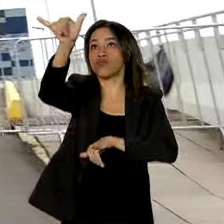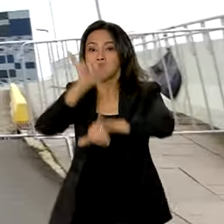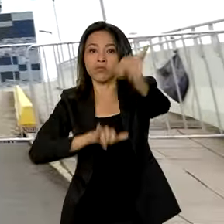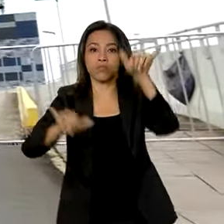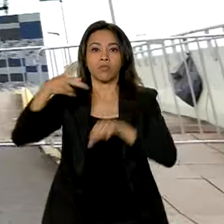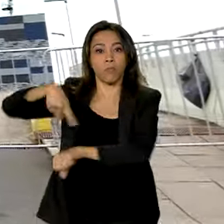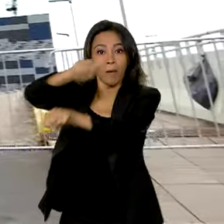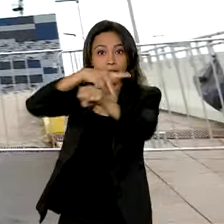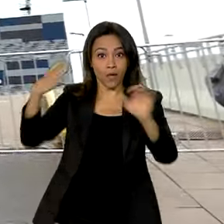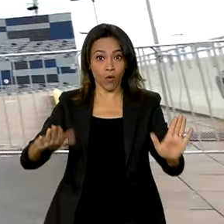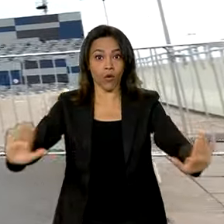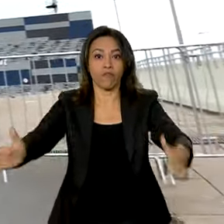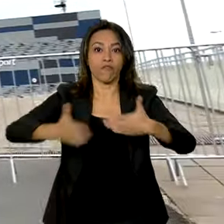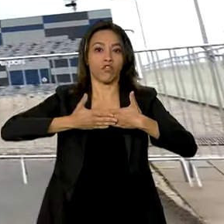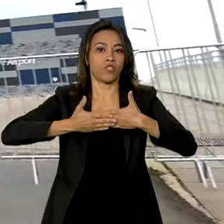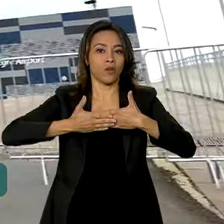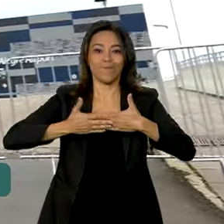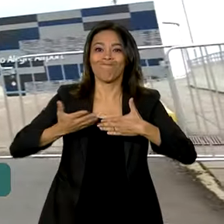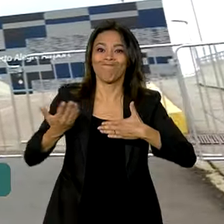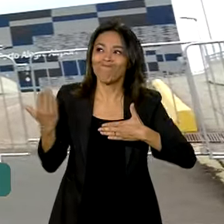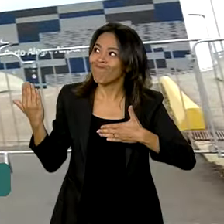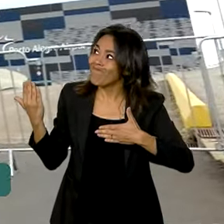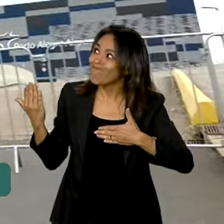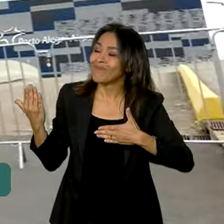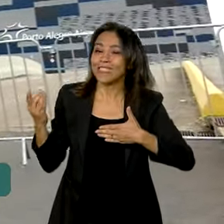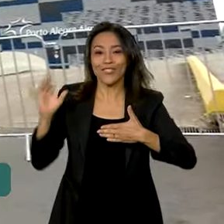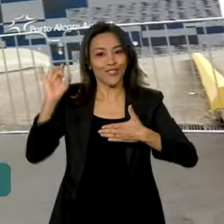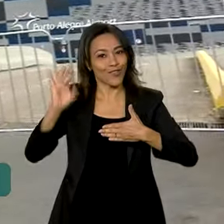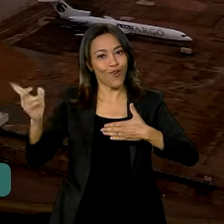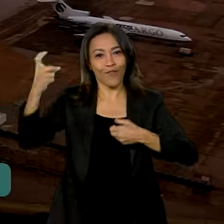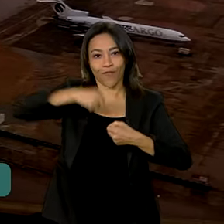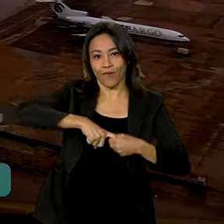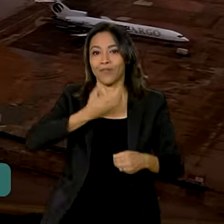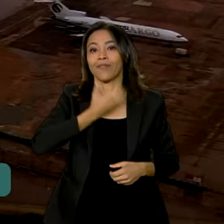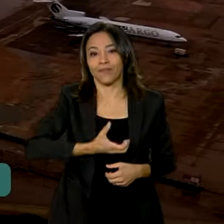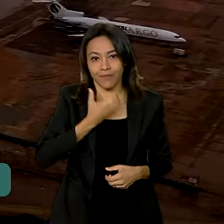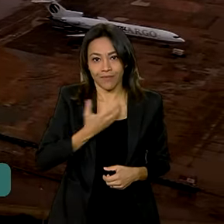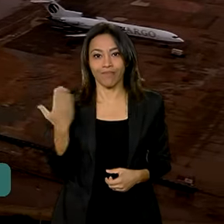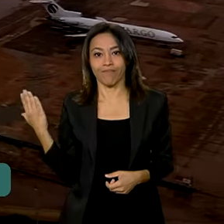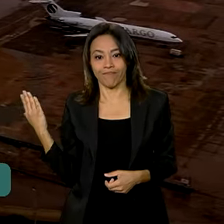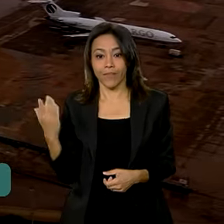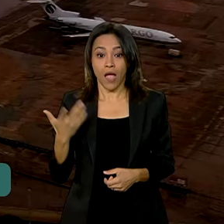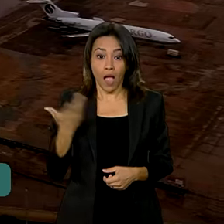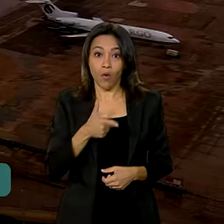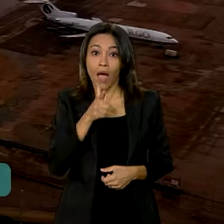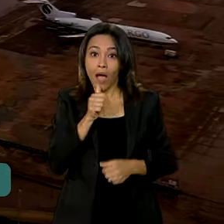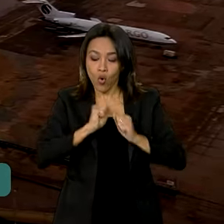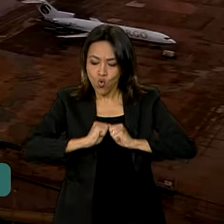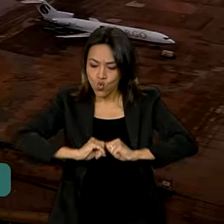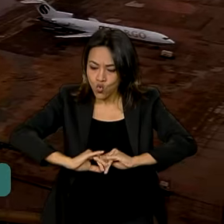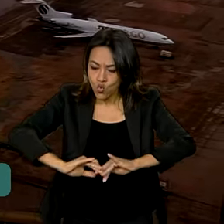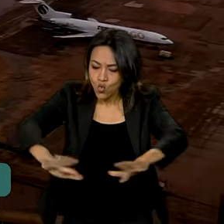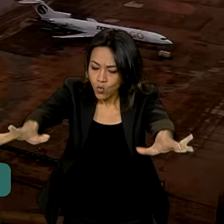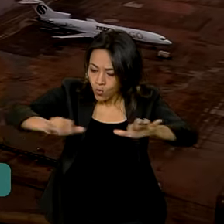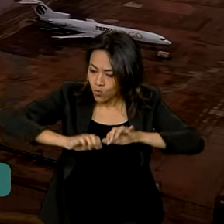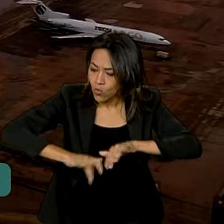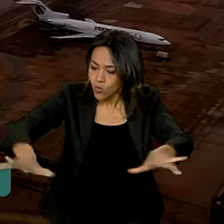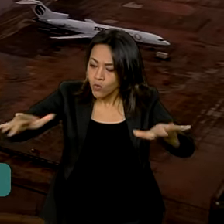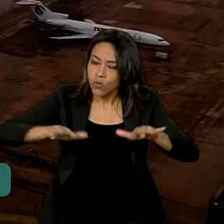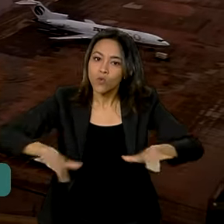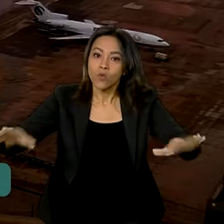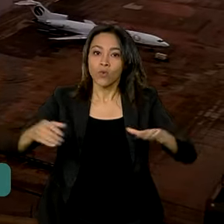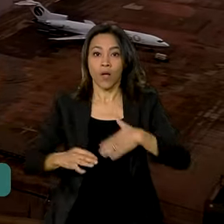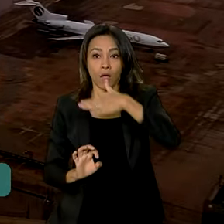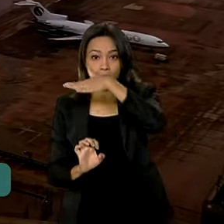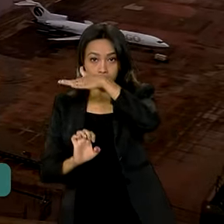Interditado, agora o aeroporto só deve voltar a operar em dezembro. Com o recuo da água nessa semana, a concessionária que